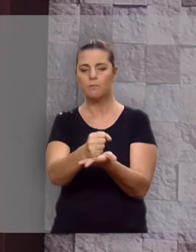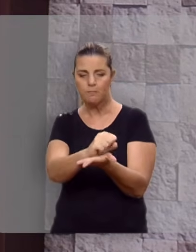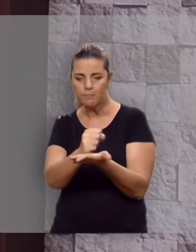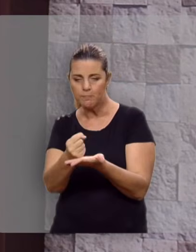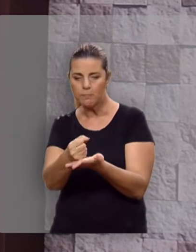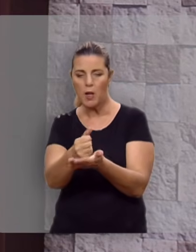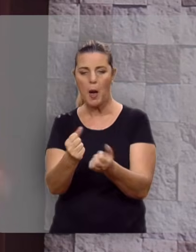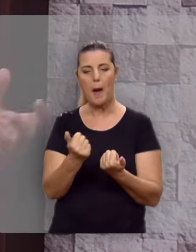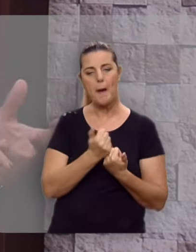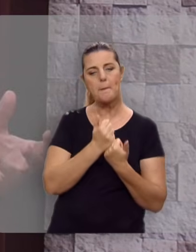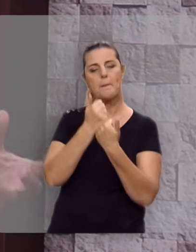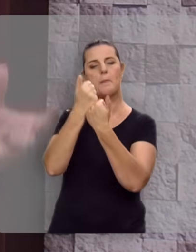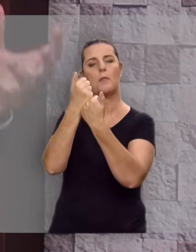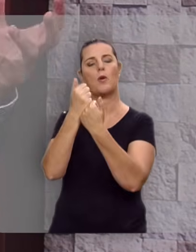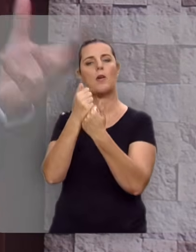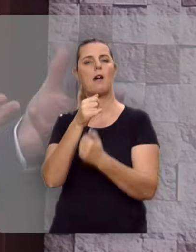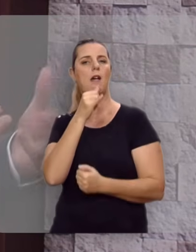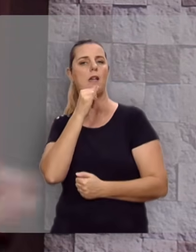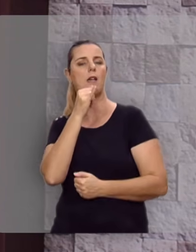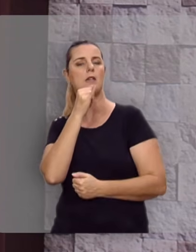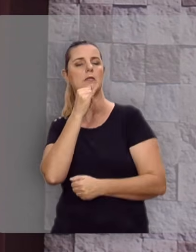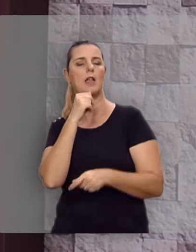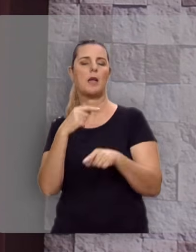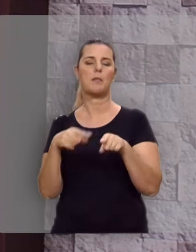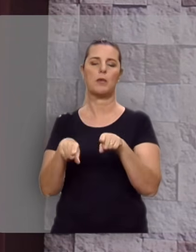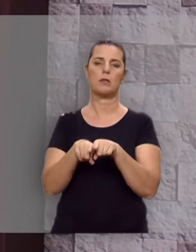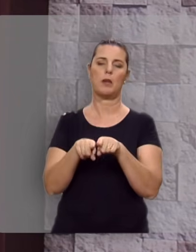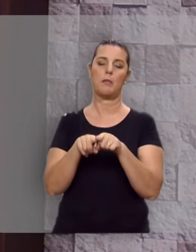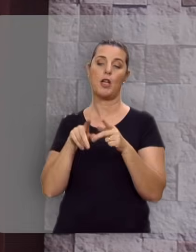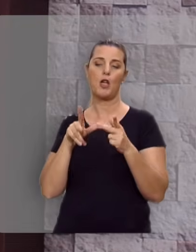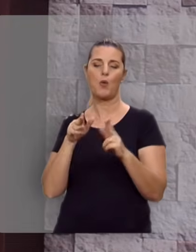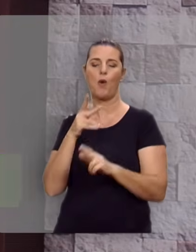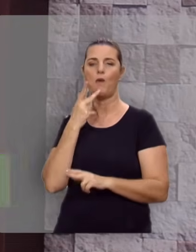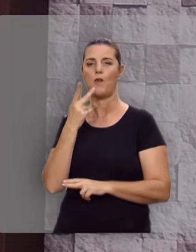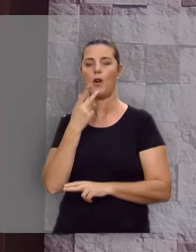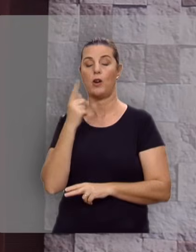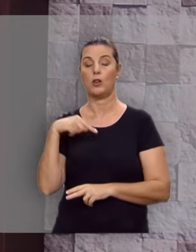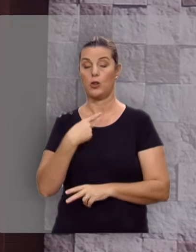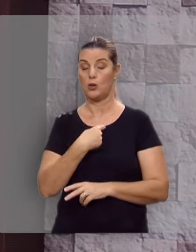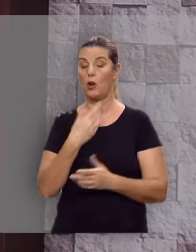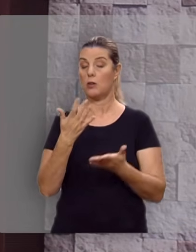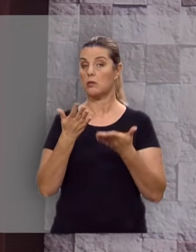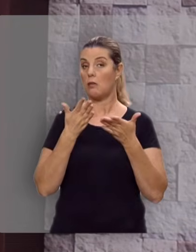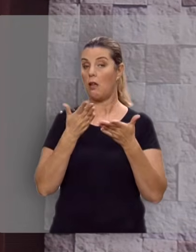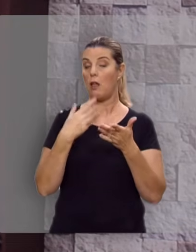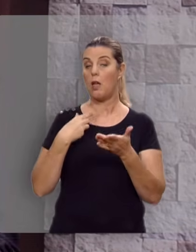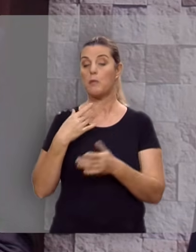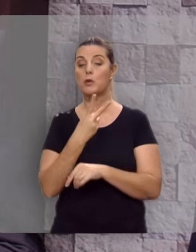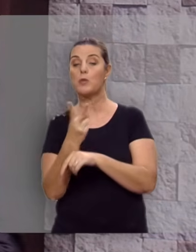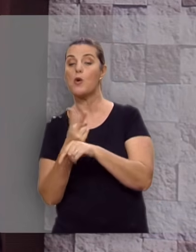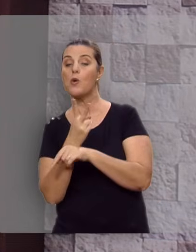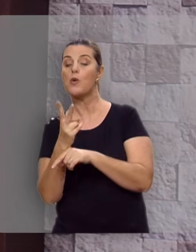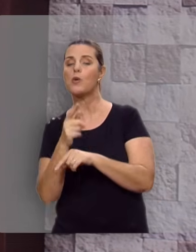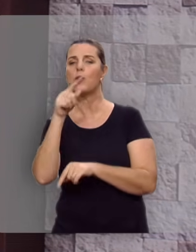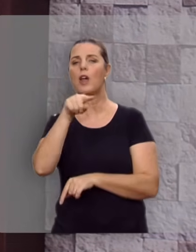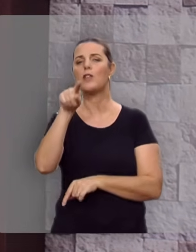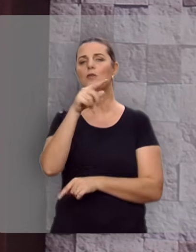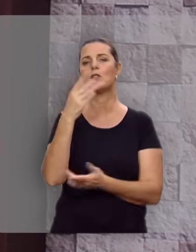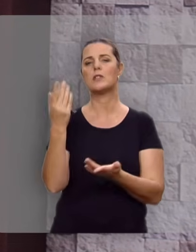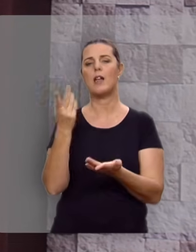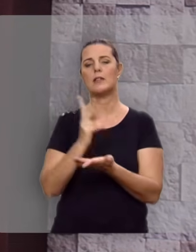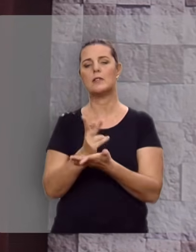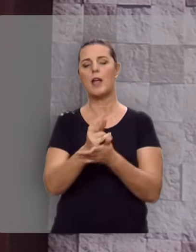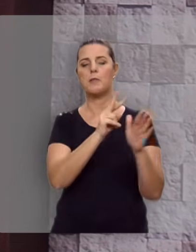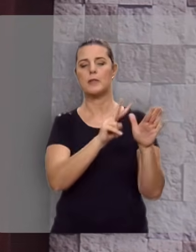a apoiar e servir de exemplo, né? Como o senhor disse. Amém. É isso que nós temos procurado trazer para vocês